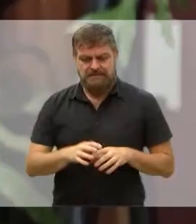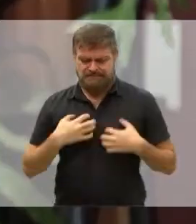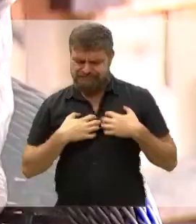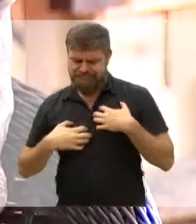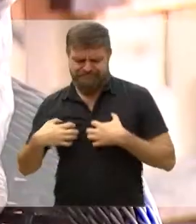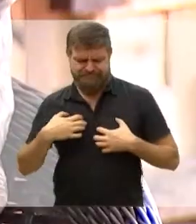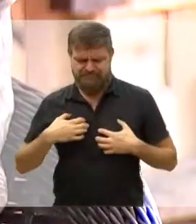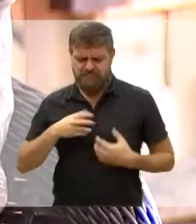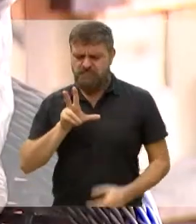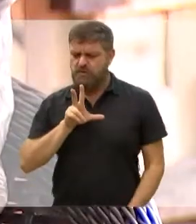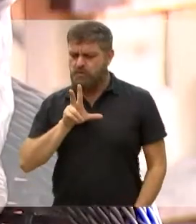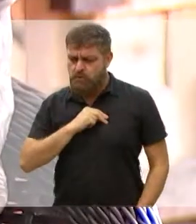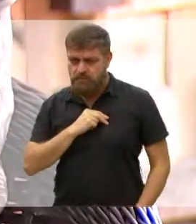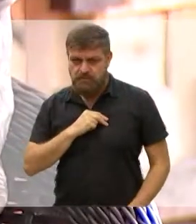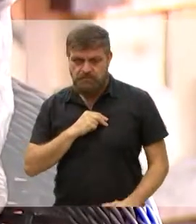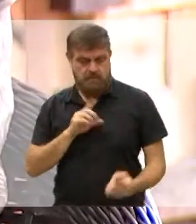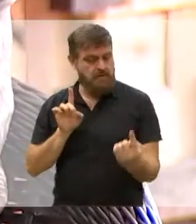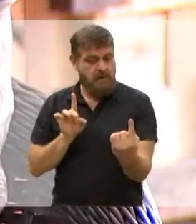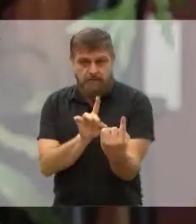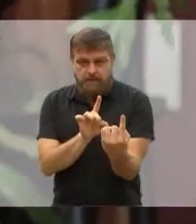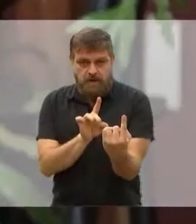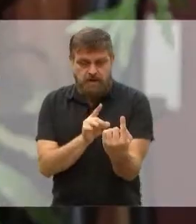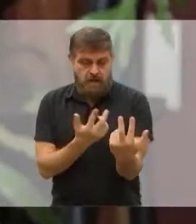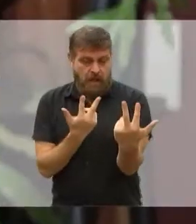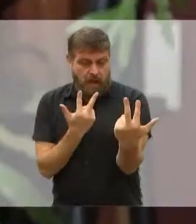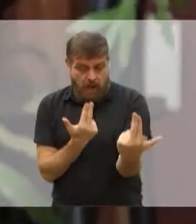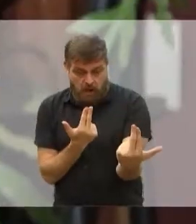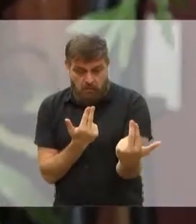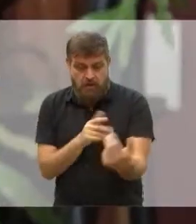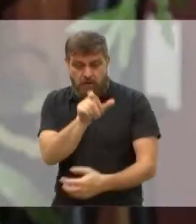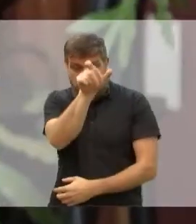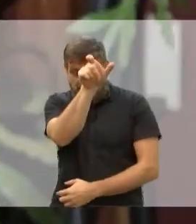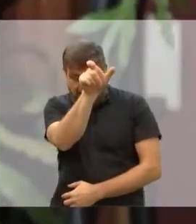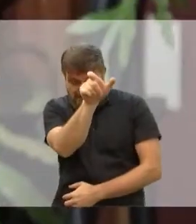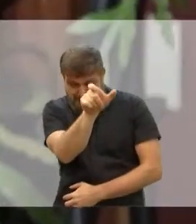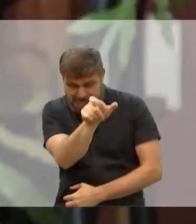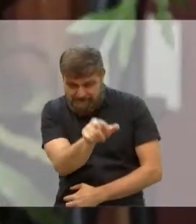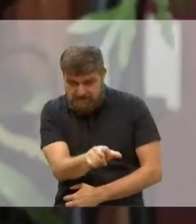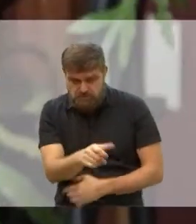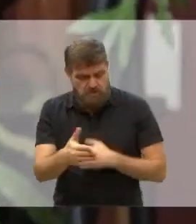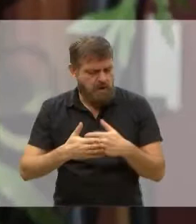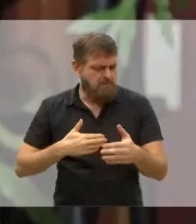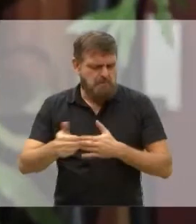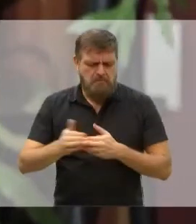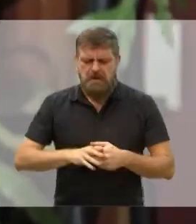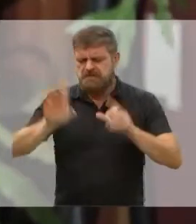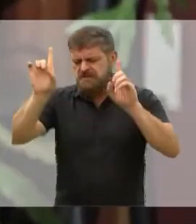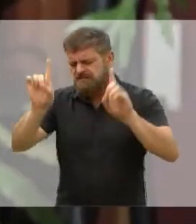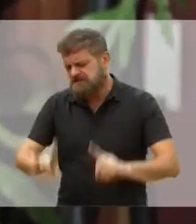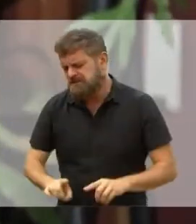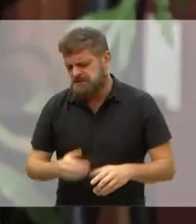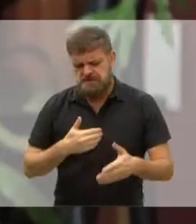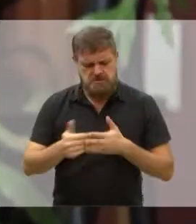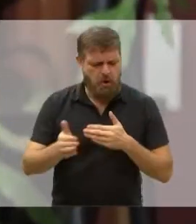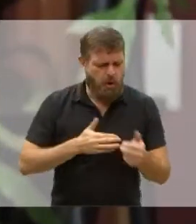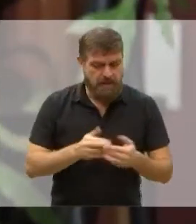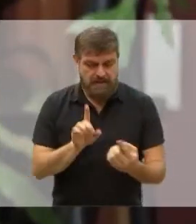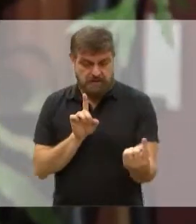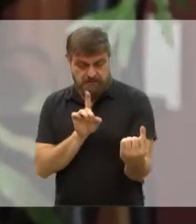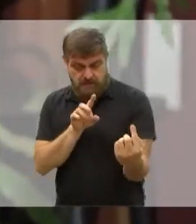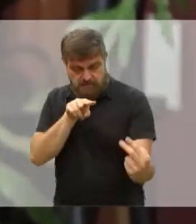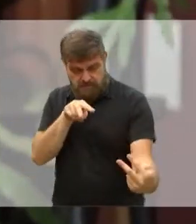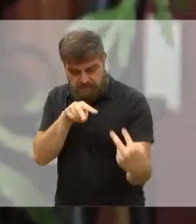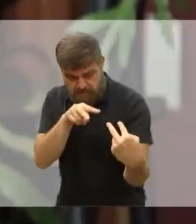do olhar. Olhar como o outro, como um próximo ser humano, independente da condição que ele tiver. Então a partir do momento que